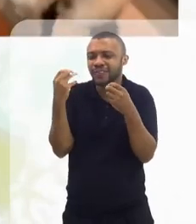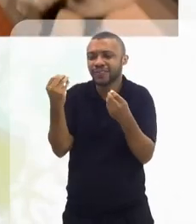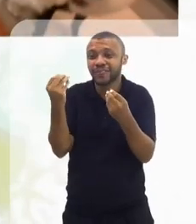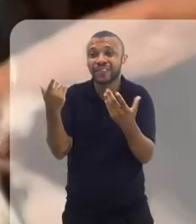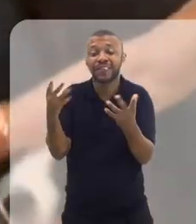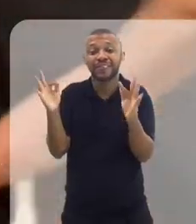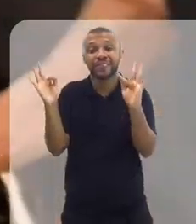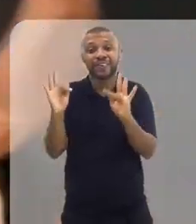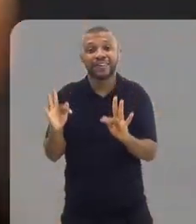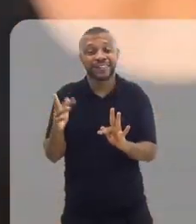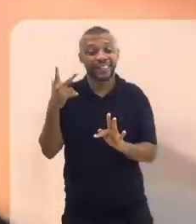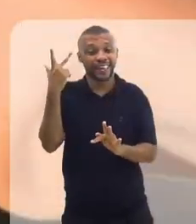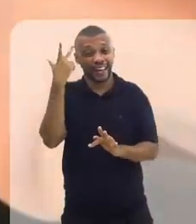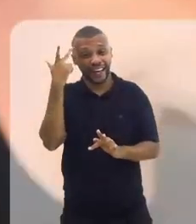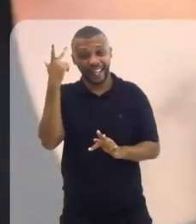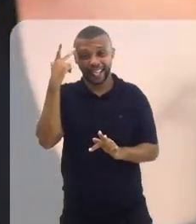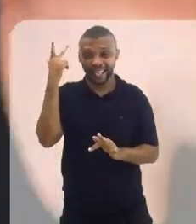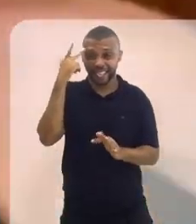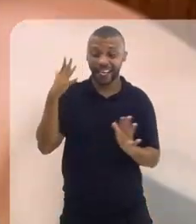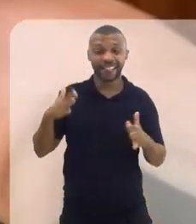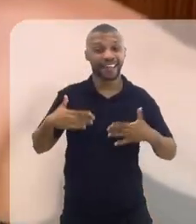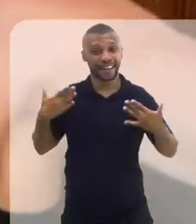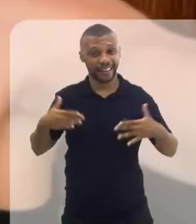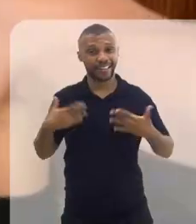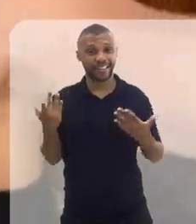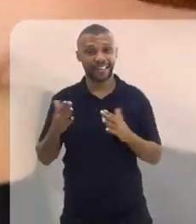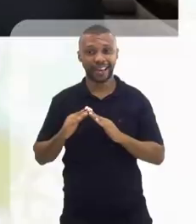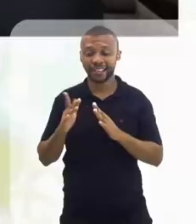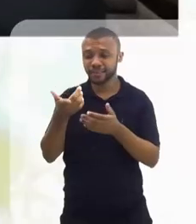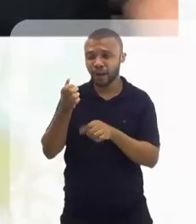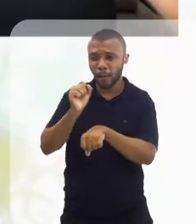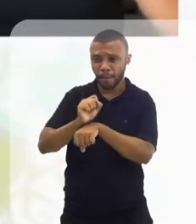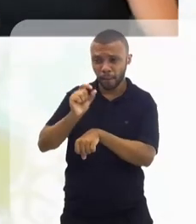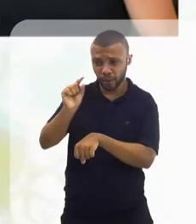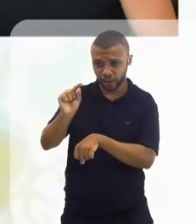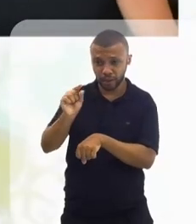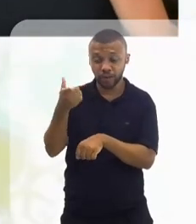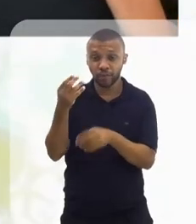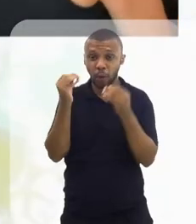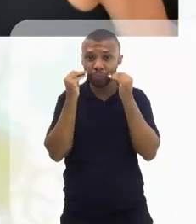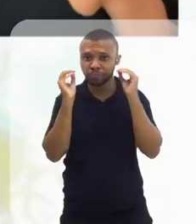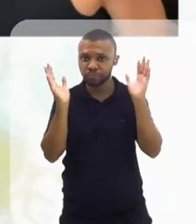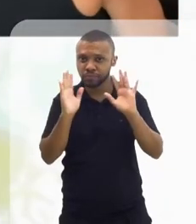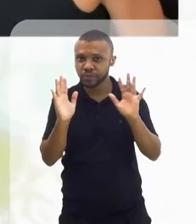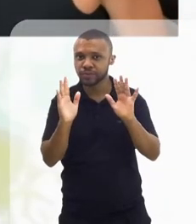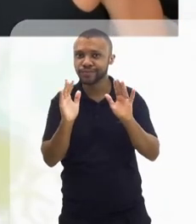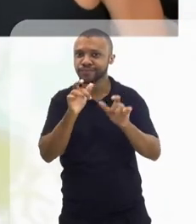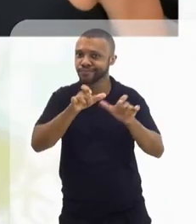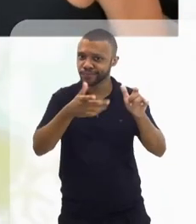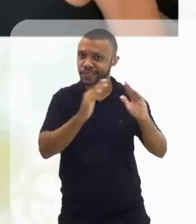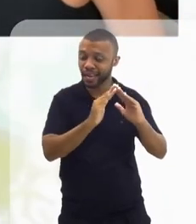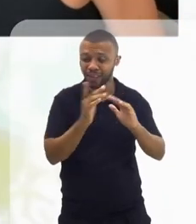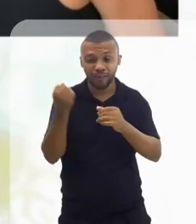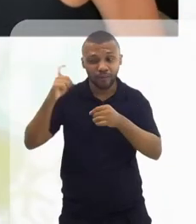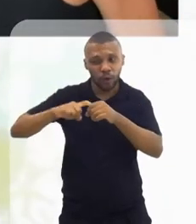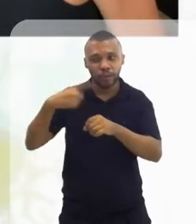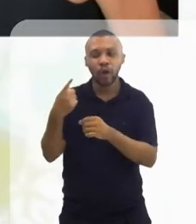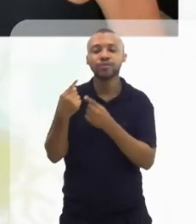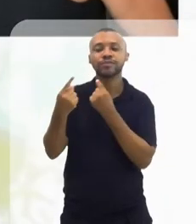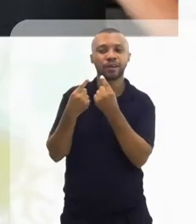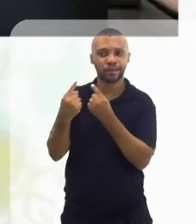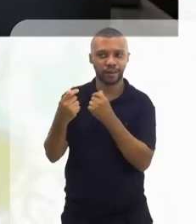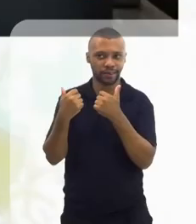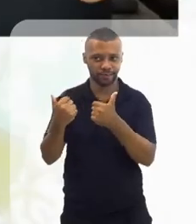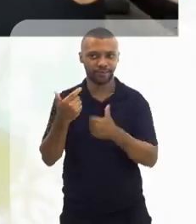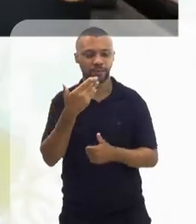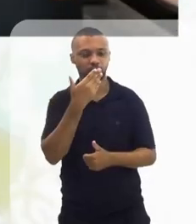do céu! Tanta felicidade em casa, hein? Cíntia, segura aí um minutinho que eu vou me despedir do pessoal em casa, já